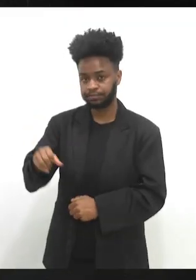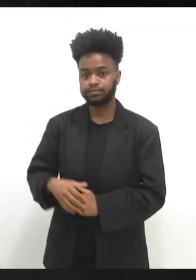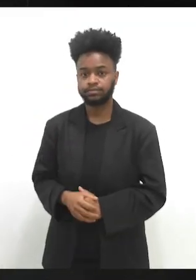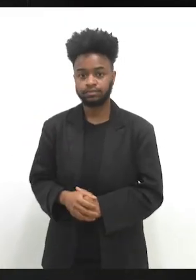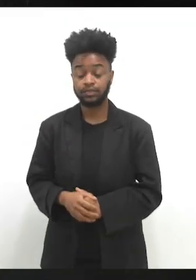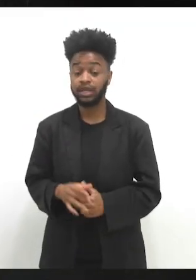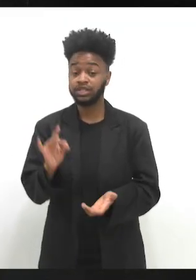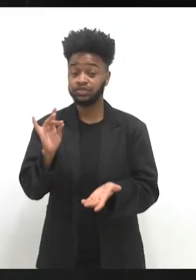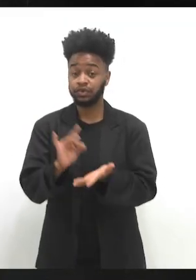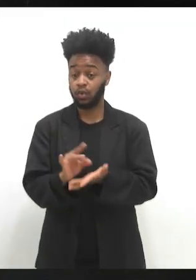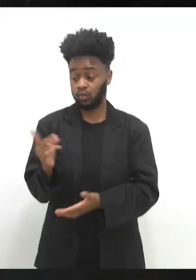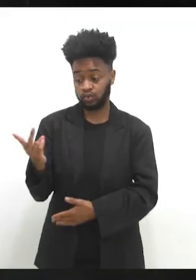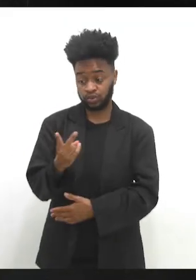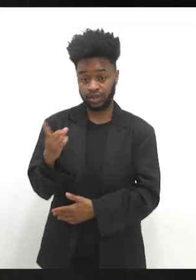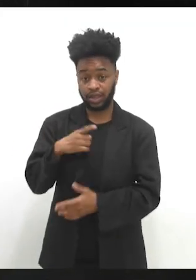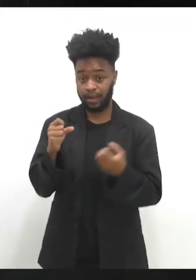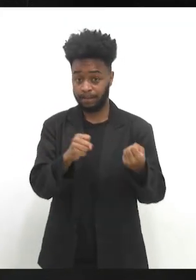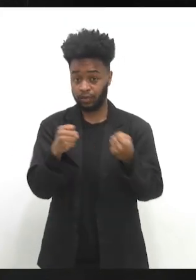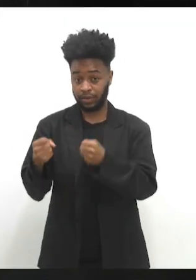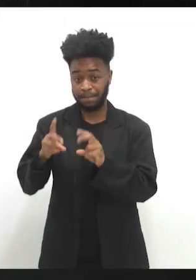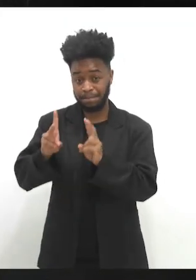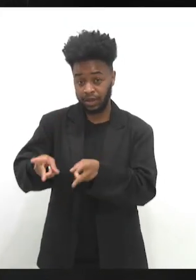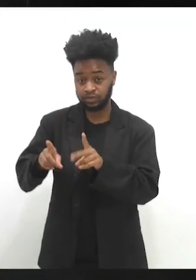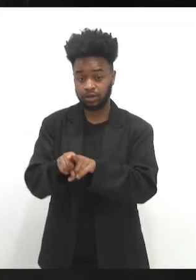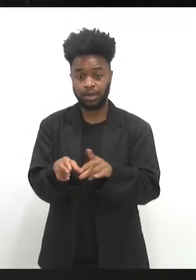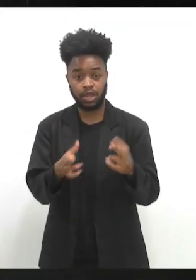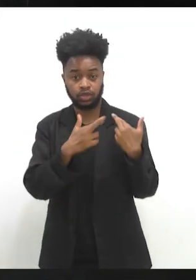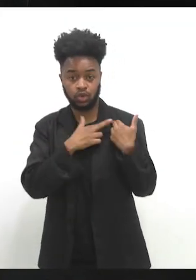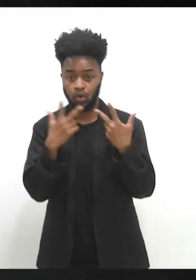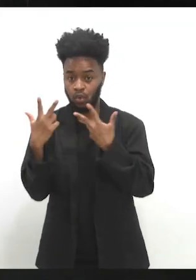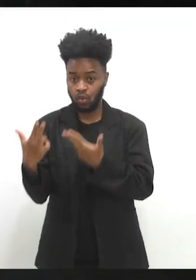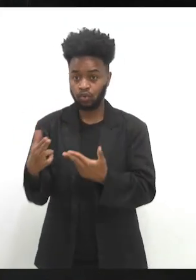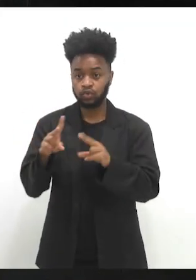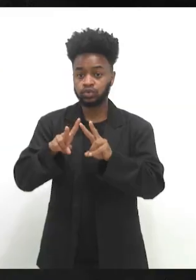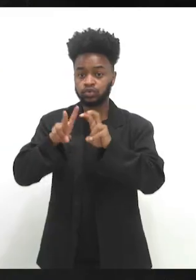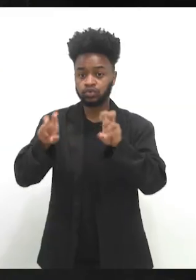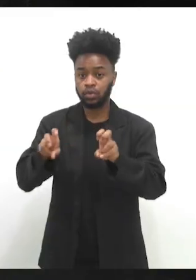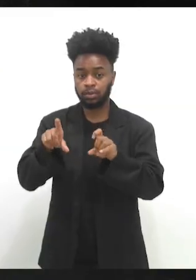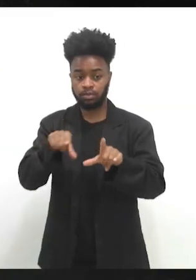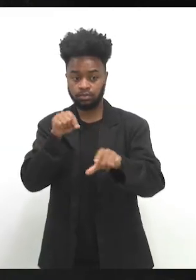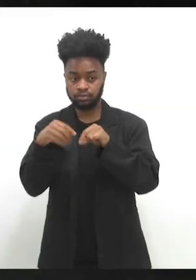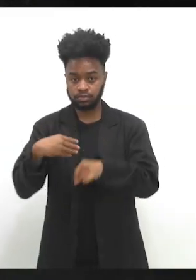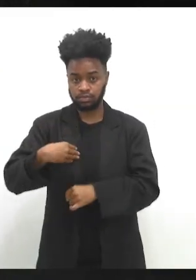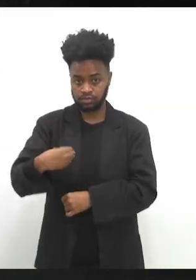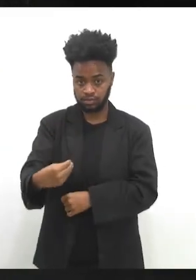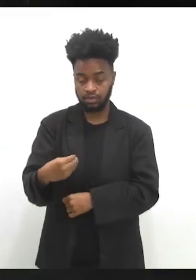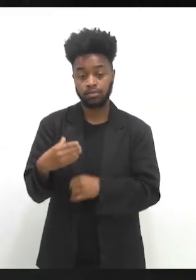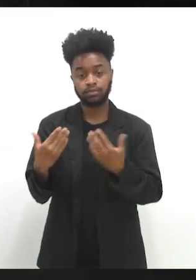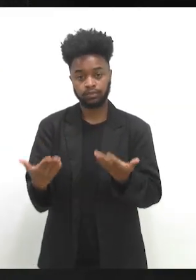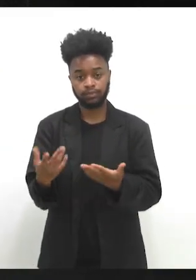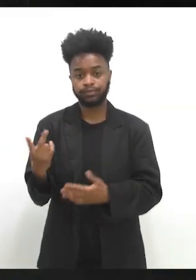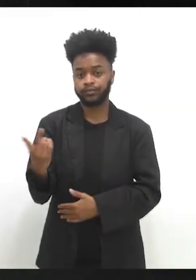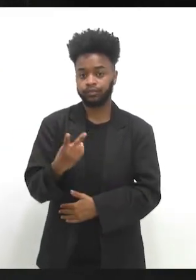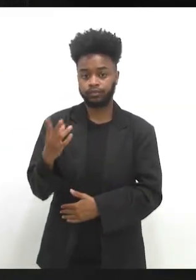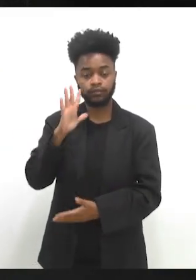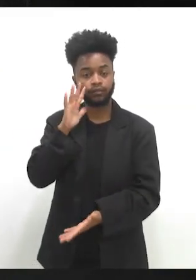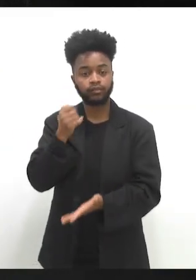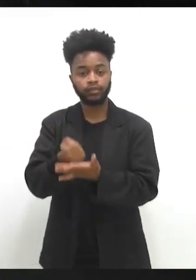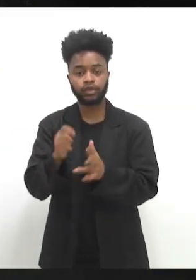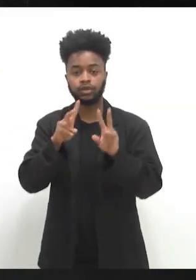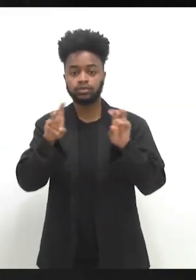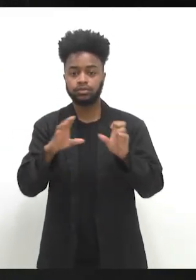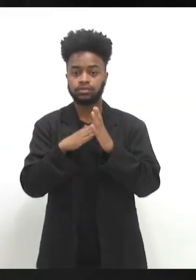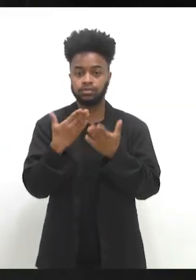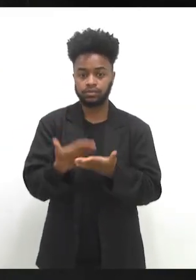isso? Exato. Na verdade, os dois têm o mesmo poder e responsabilidade sobre os atos de escolha do filho. Sim. Então, ambos vão escolher e